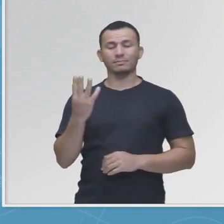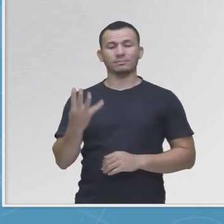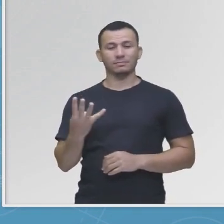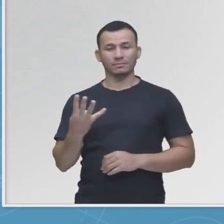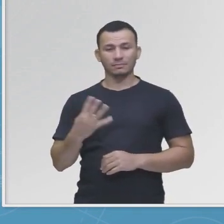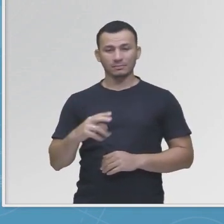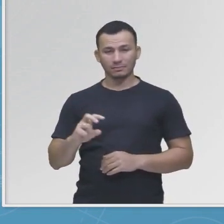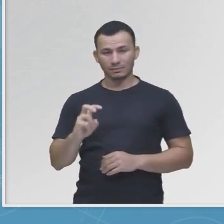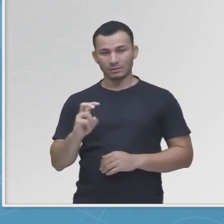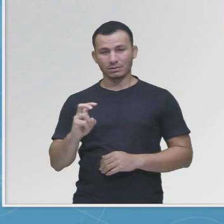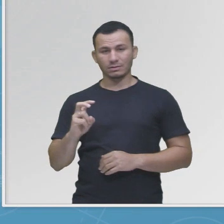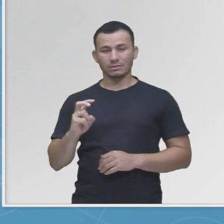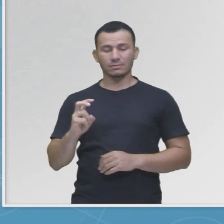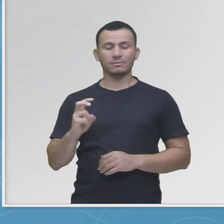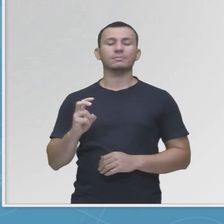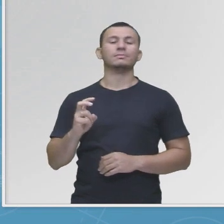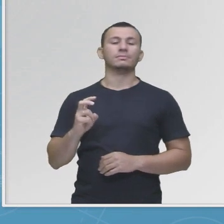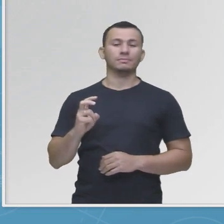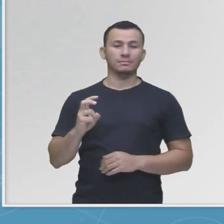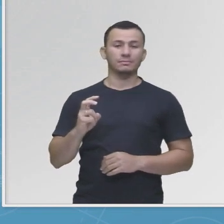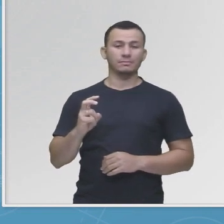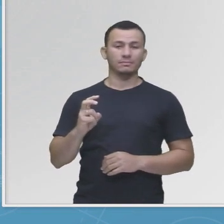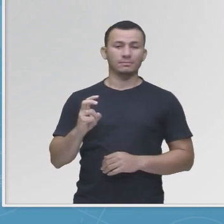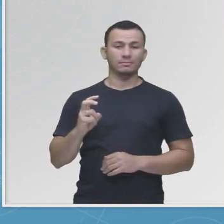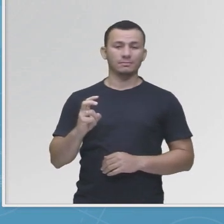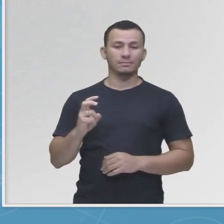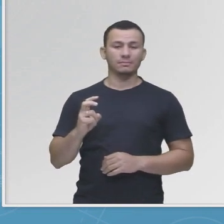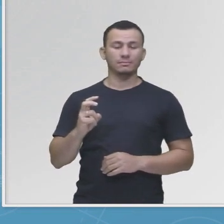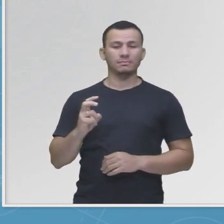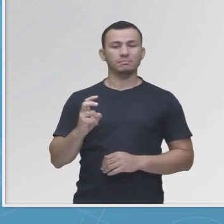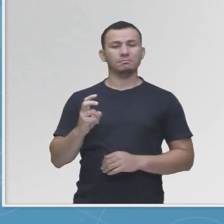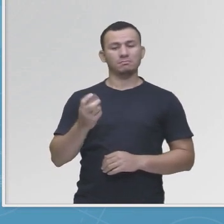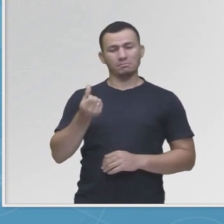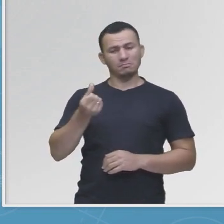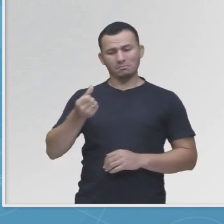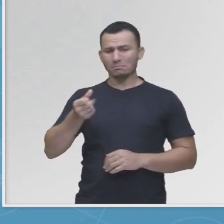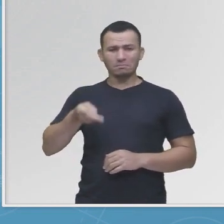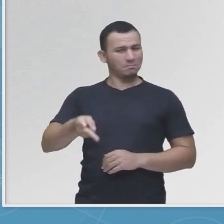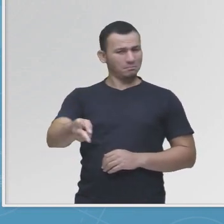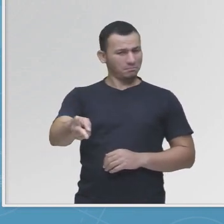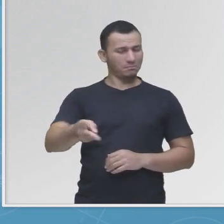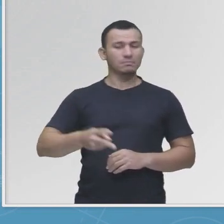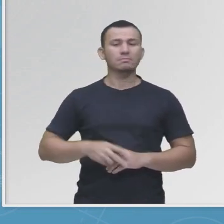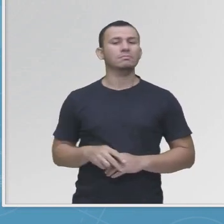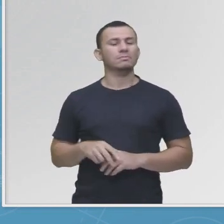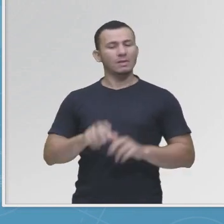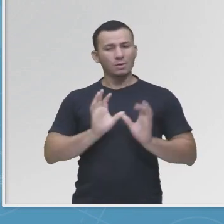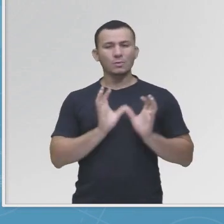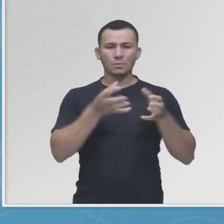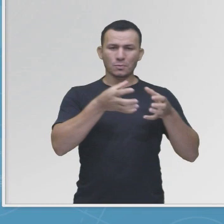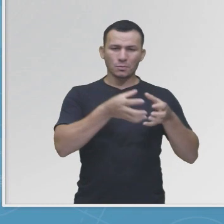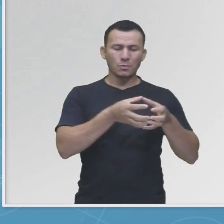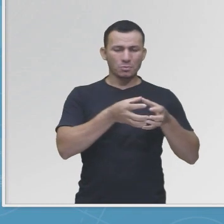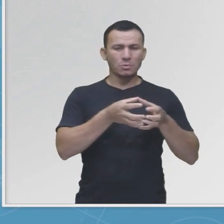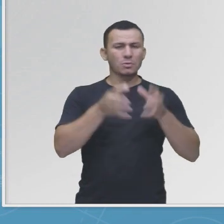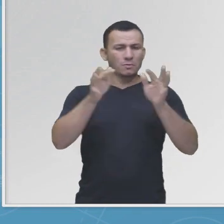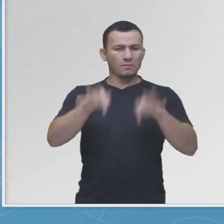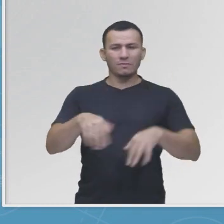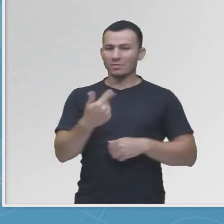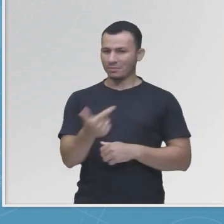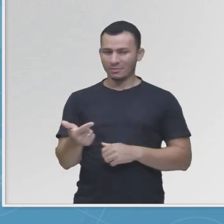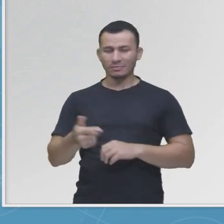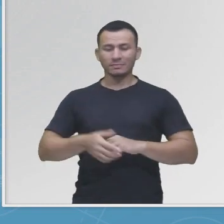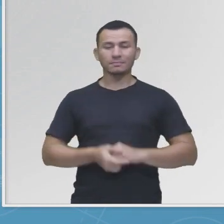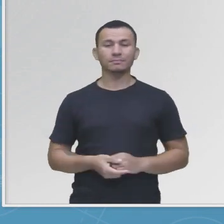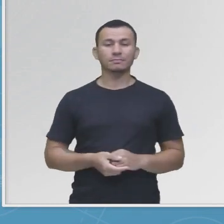5 e reticências, infinitamente, que é um conjunto infinito.